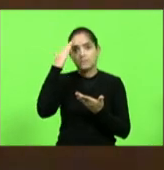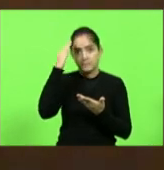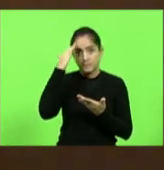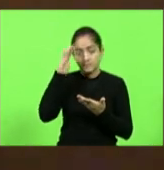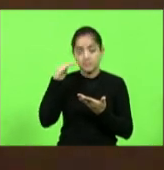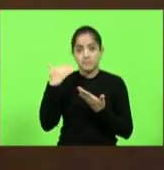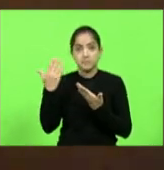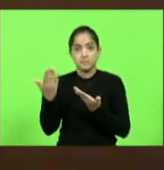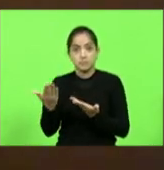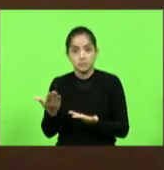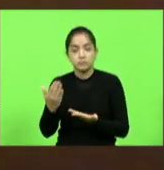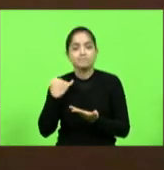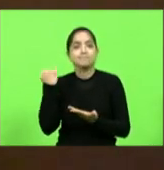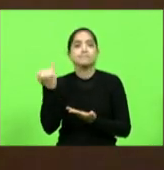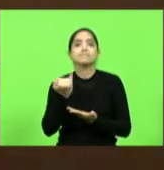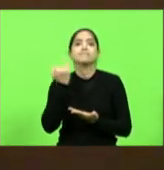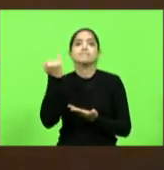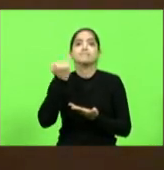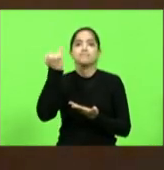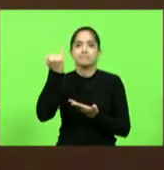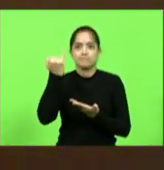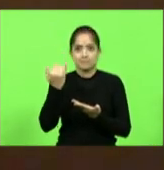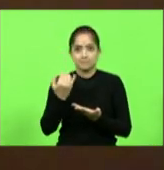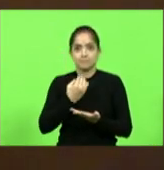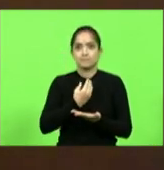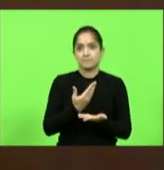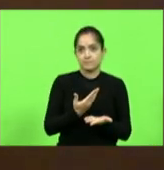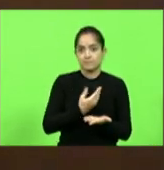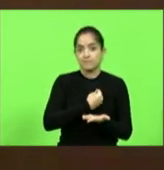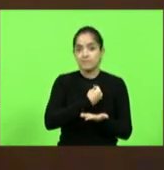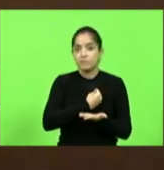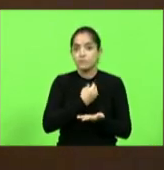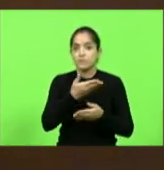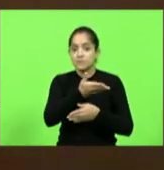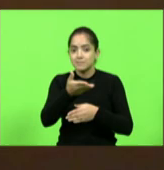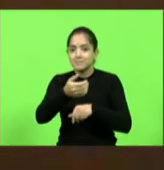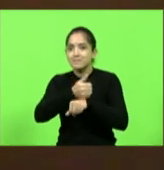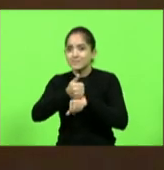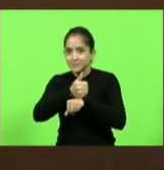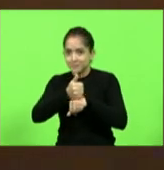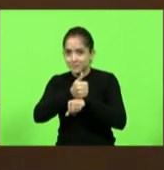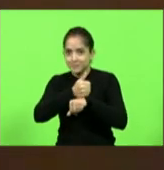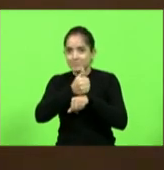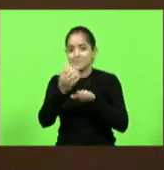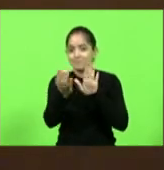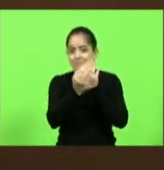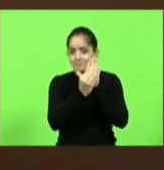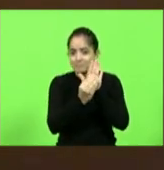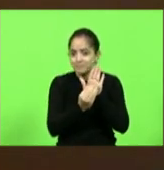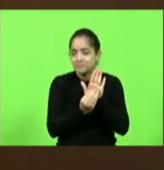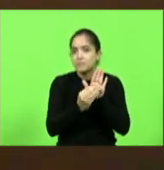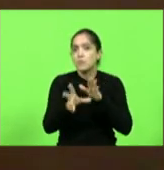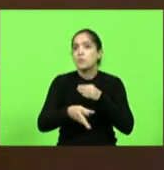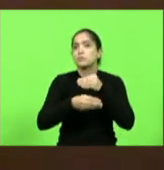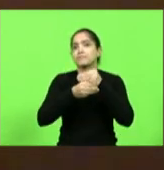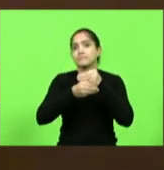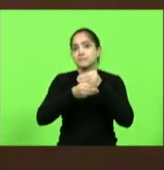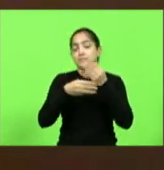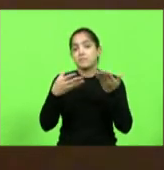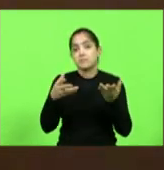a Undine entende a importância da vinda dessas profissionais para o quadro, o quanto agregam, mas essas